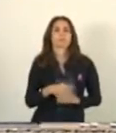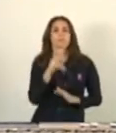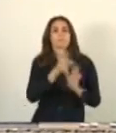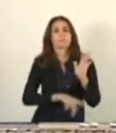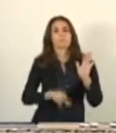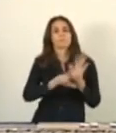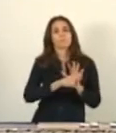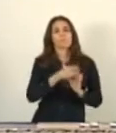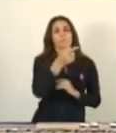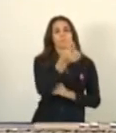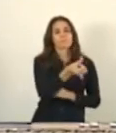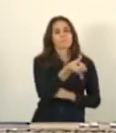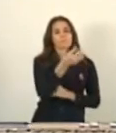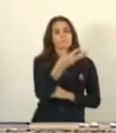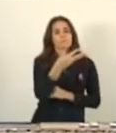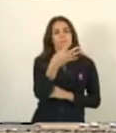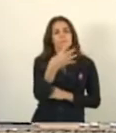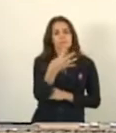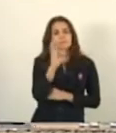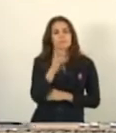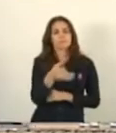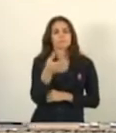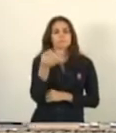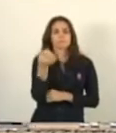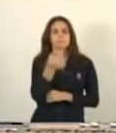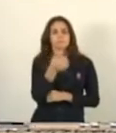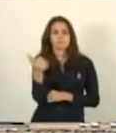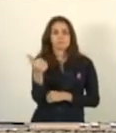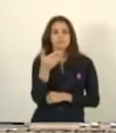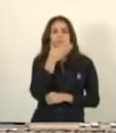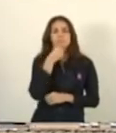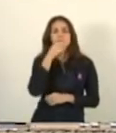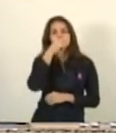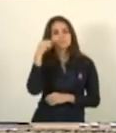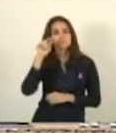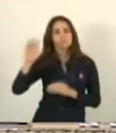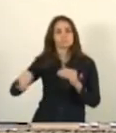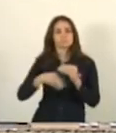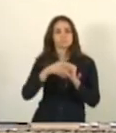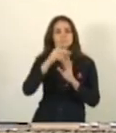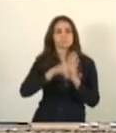projeto de lei 634-2021, deputado Capitão Assunção, junte-se ao projeto de lei